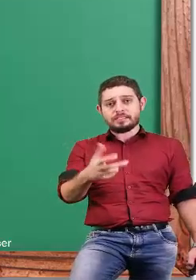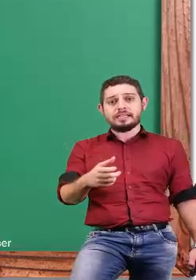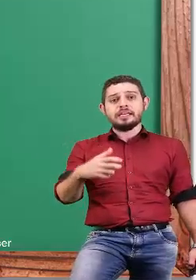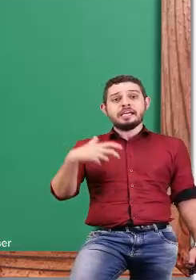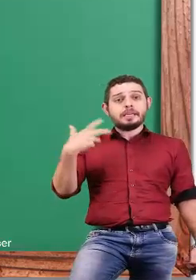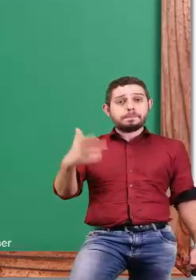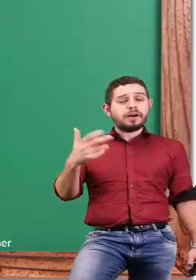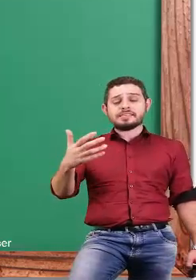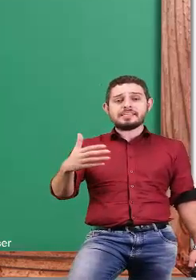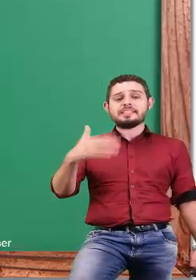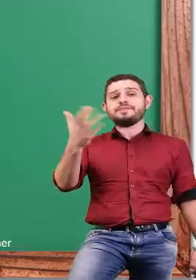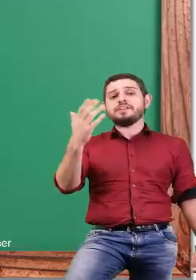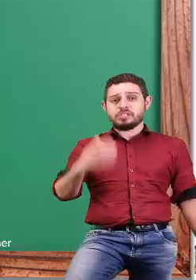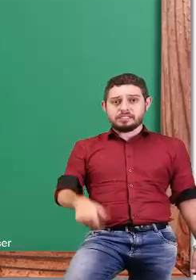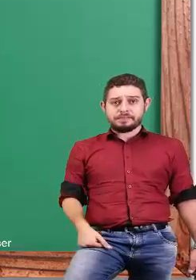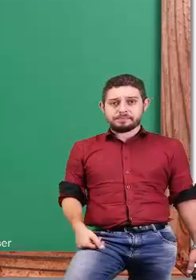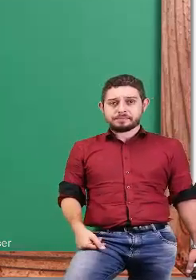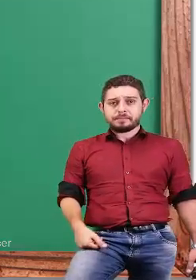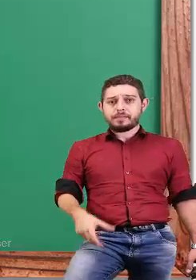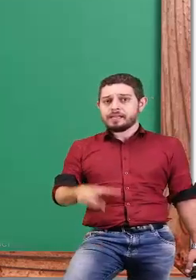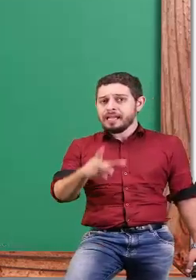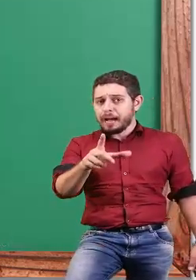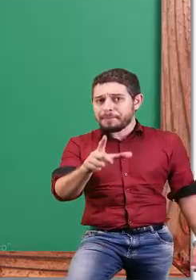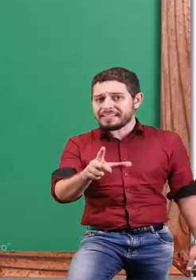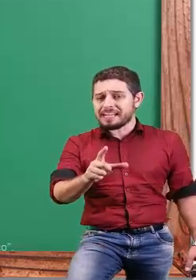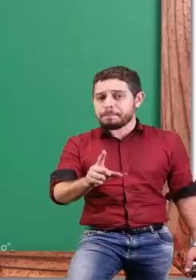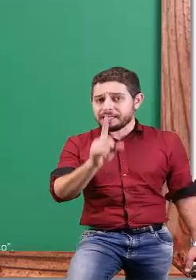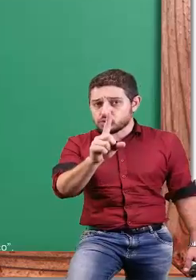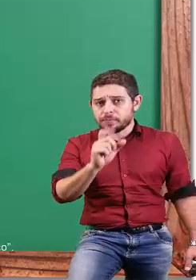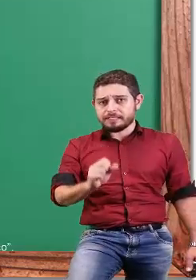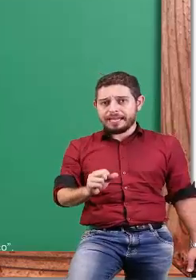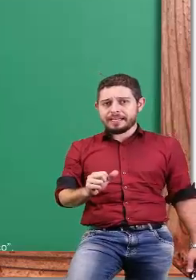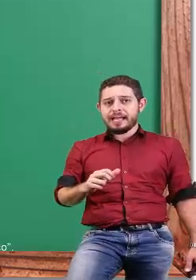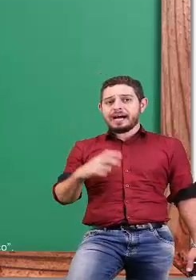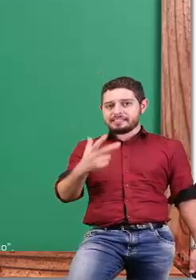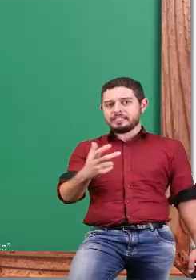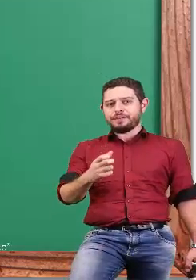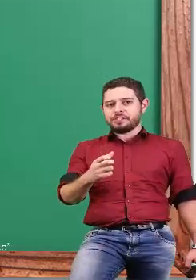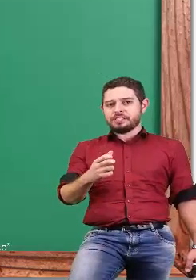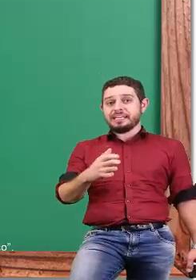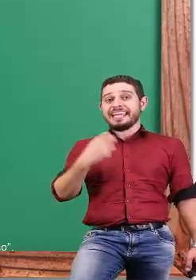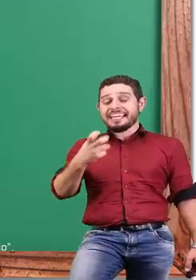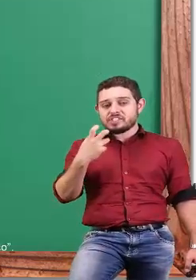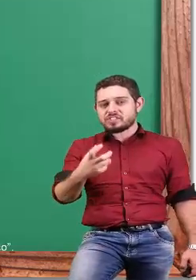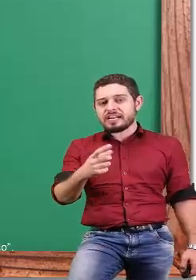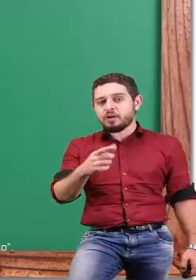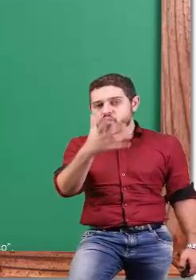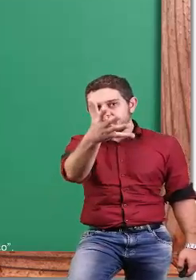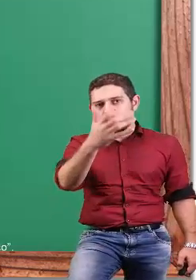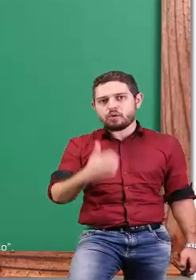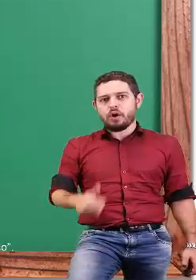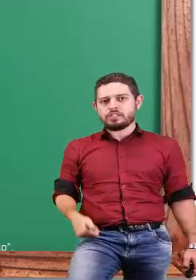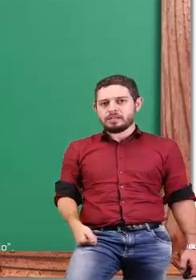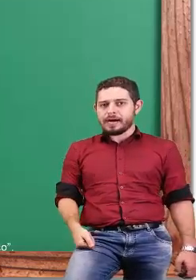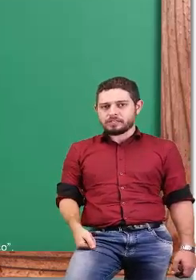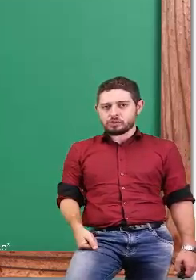da coletânea que possa ser defendida. Apegue-se a apenas uma ideia a ser defendida. Este será o